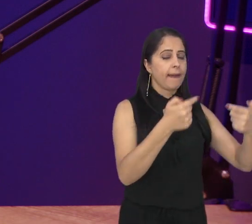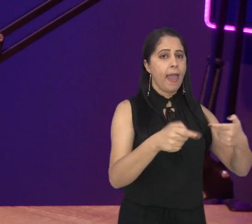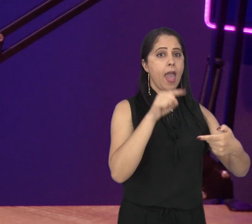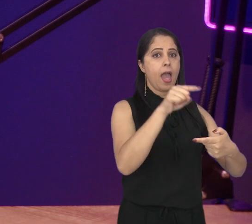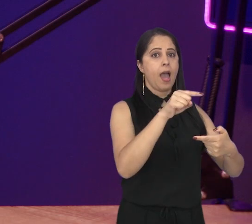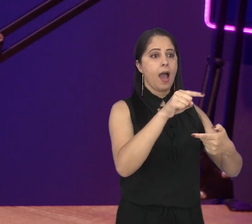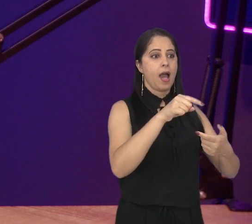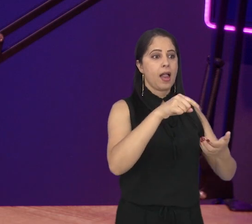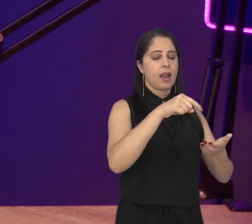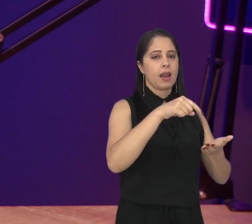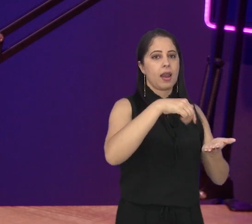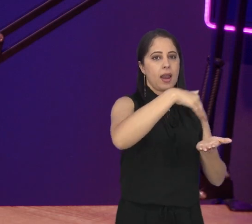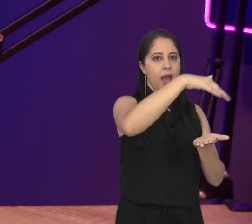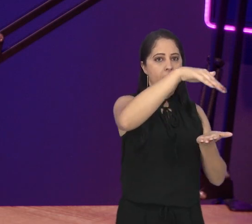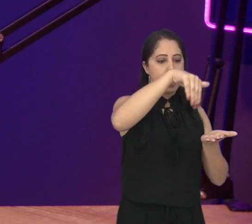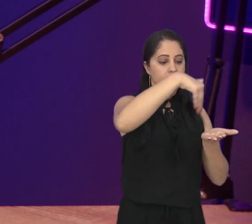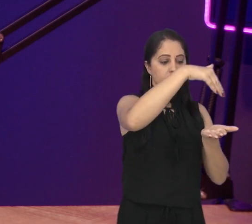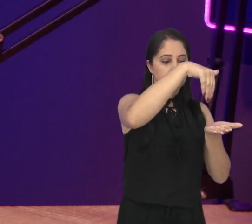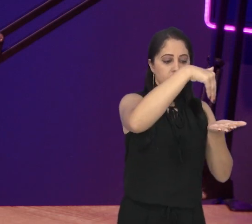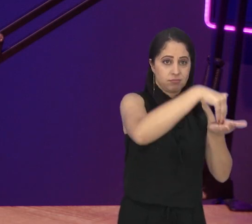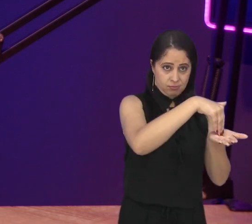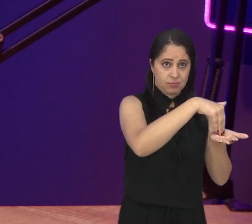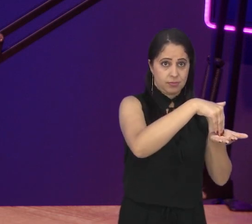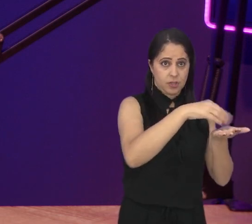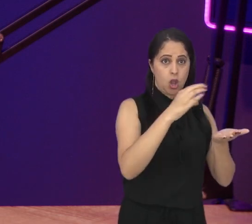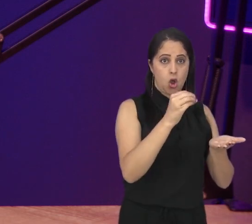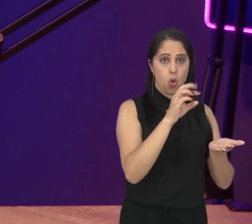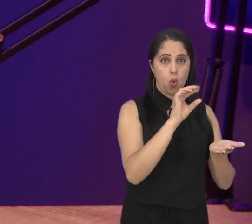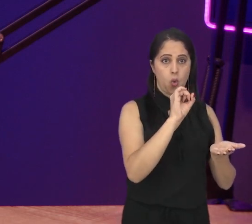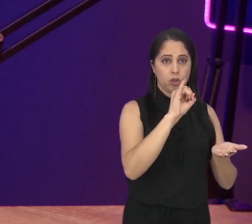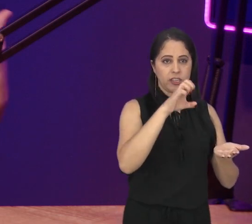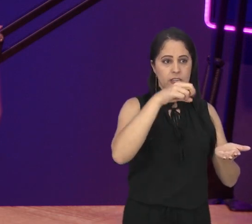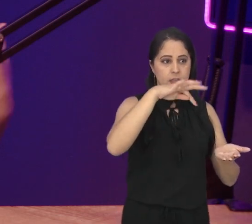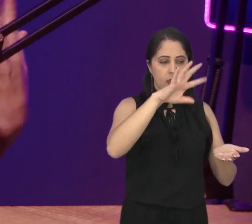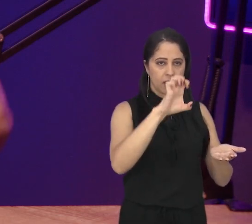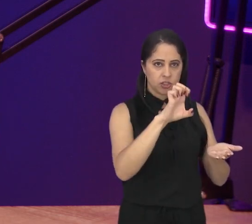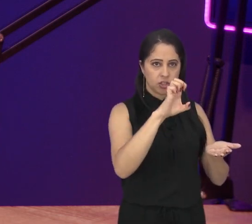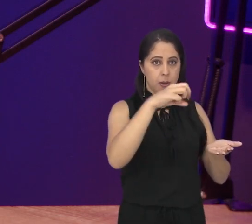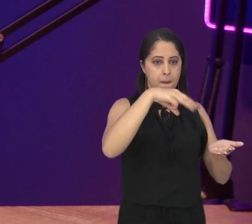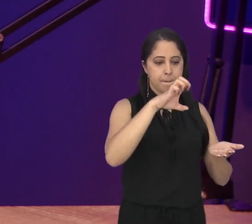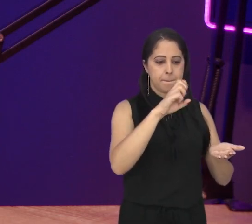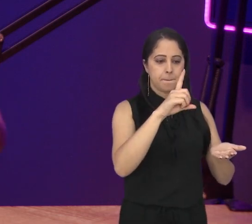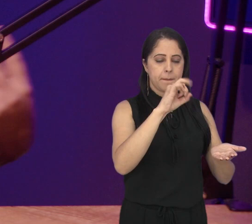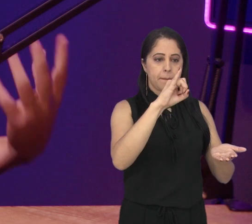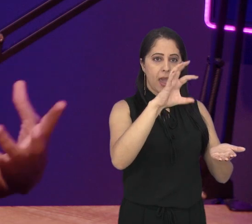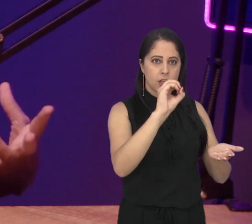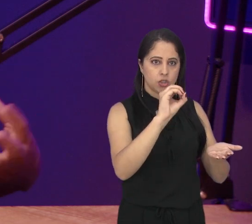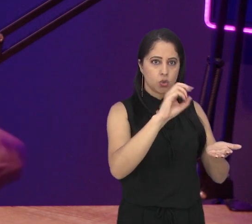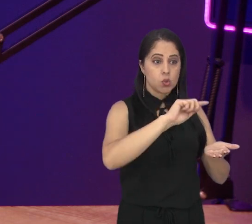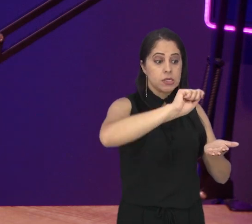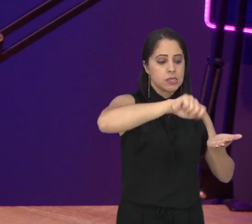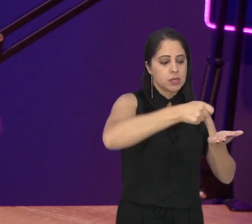militar no Oriente Médio. Então, os Estados Unidos ele influencia, né, outros países de